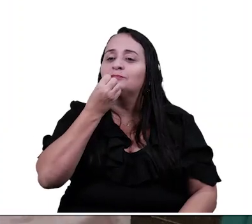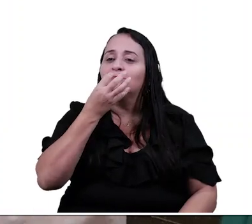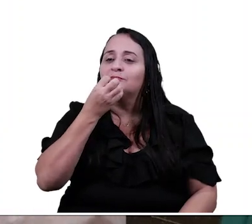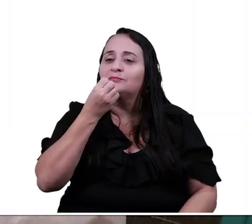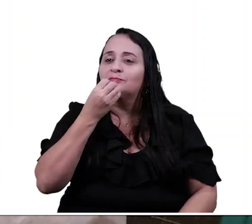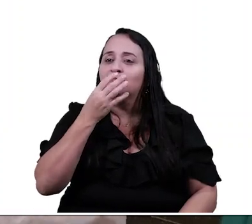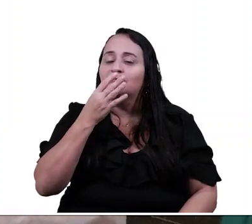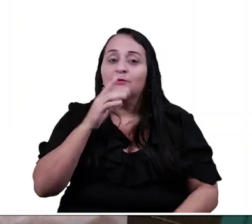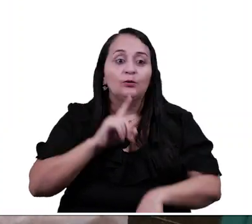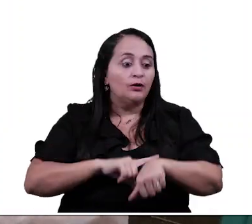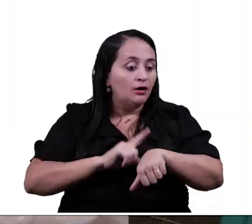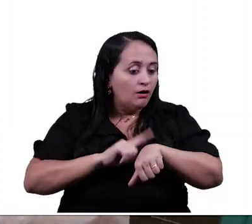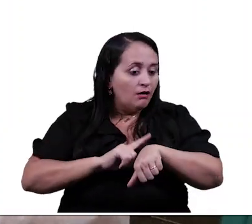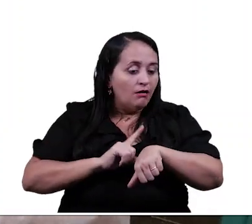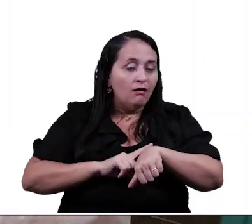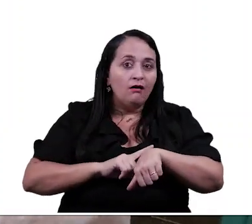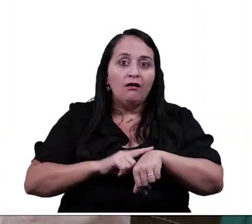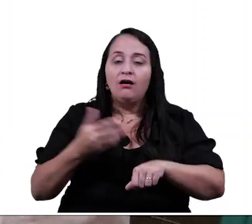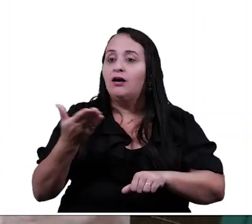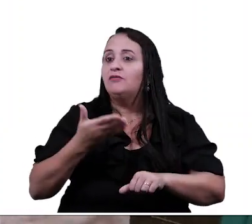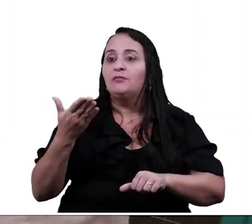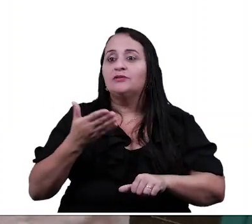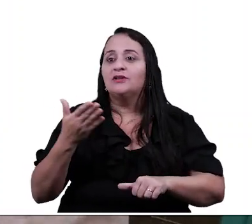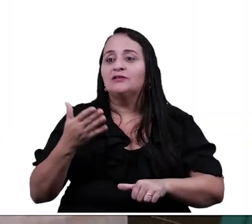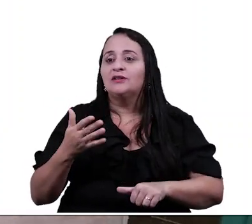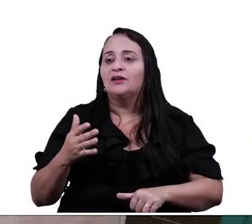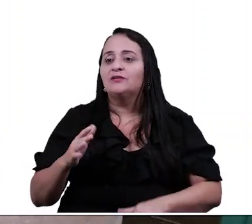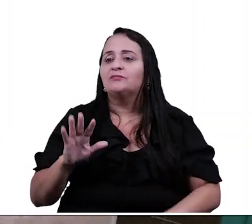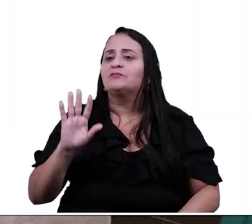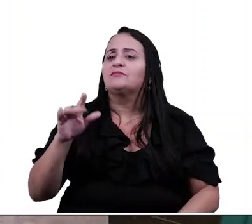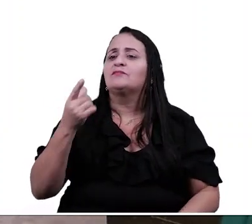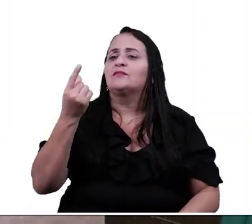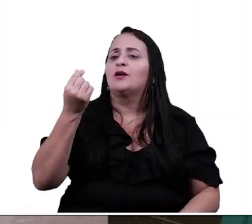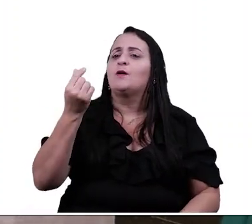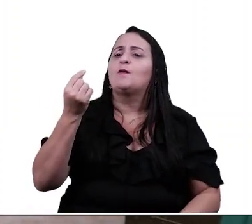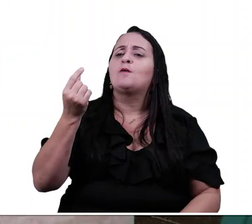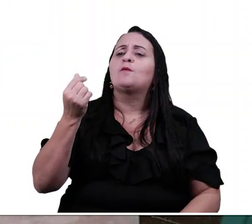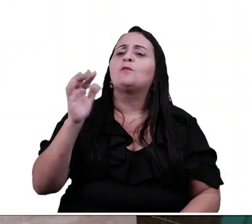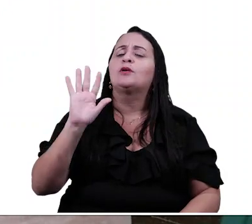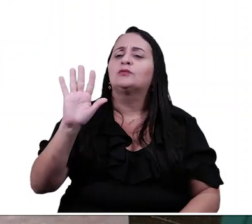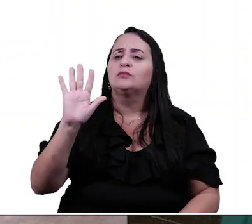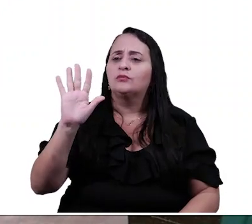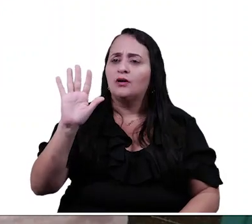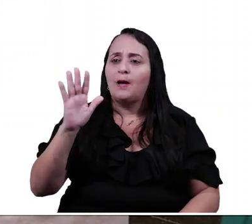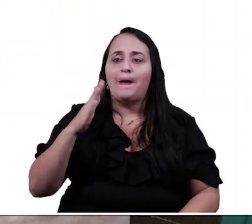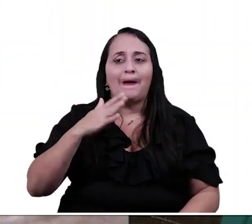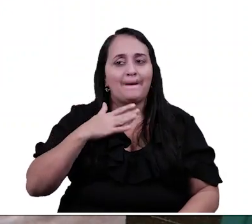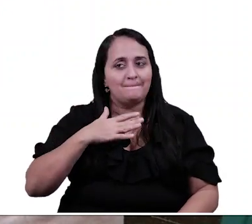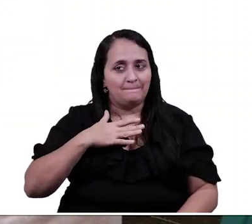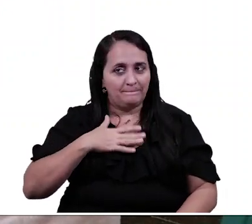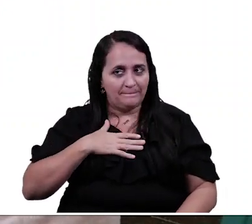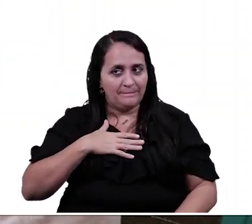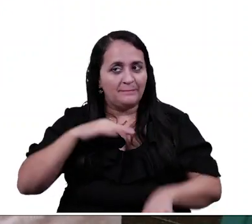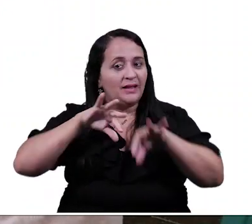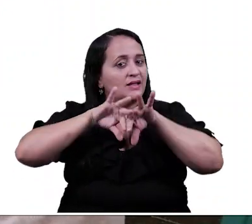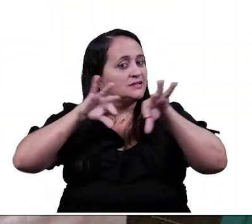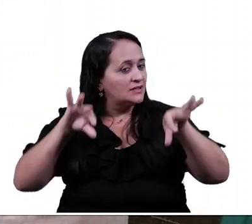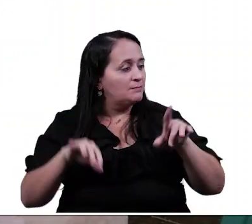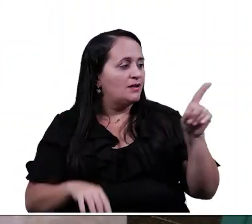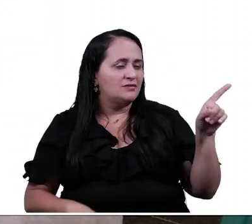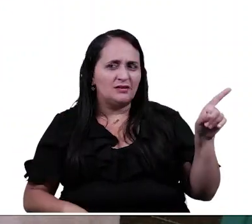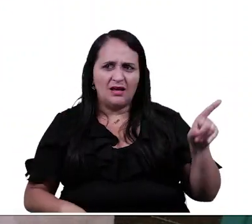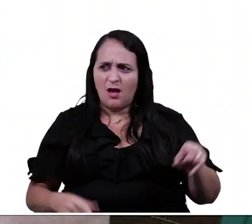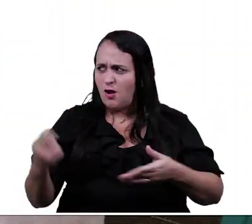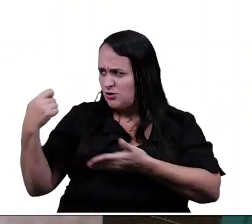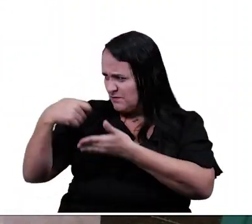bom. Nadia, a gente tem que adiantar. Bora. Seu Luiz, me diz aí, quanto é que ficou a conta? A minha, separado